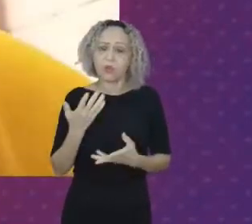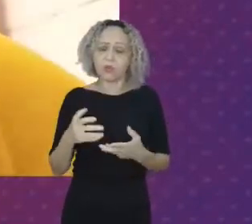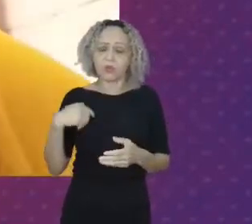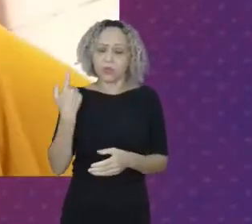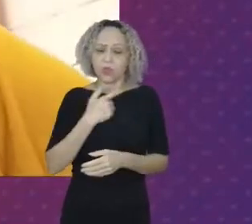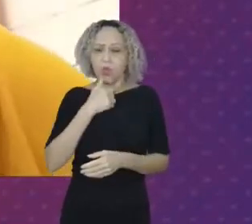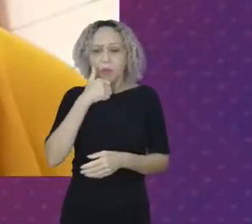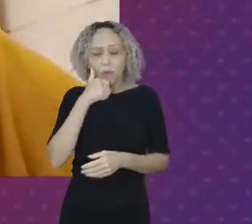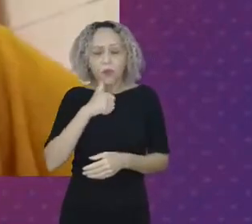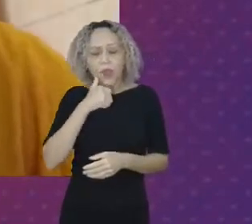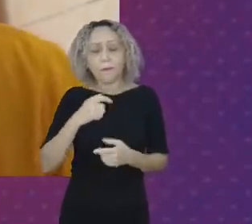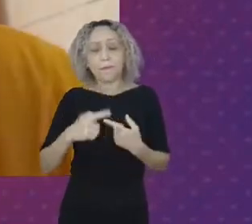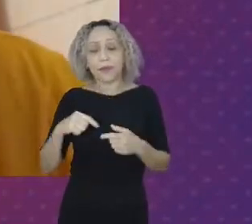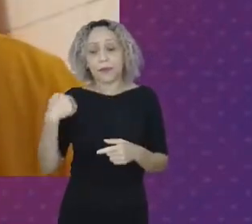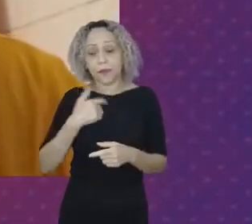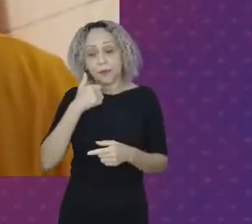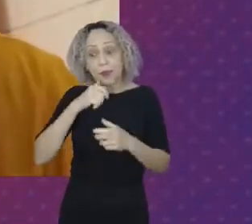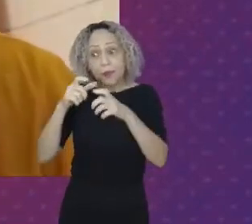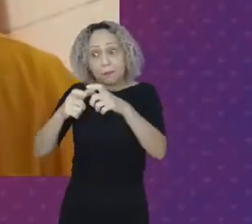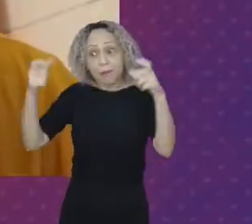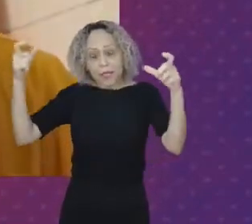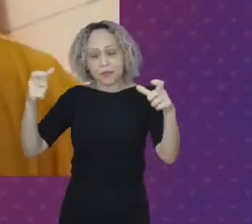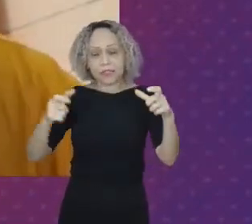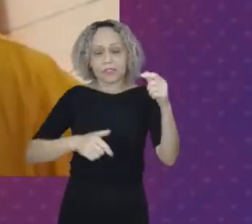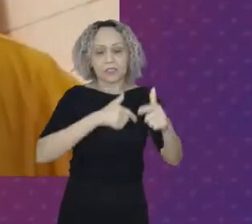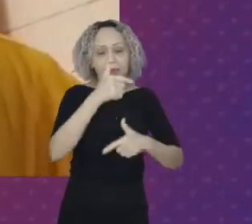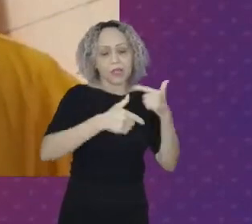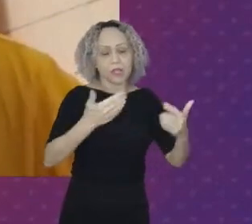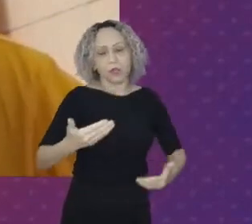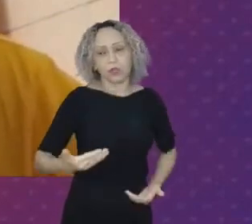6 milhões e algumas coisas, algumas vírgulas,